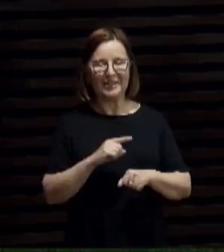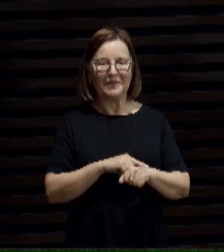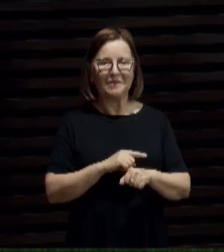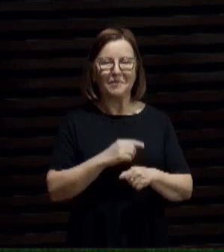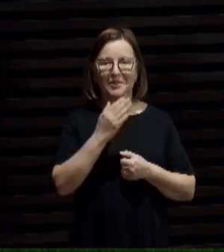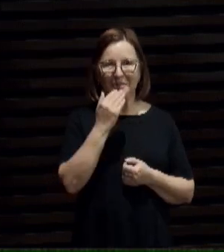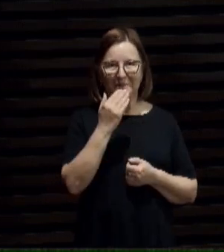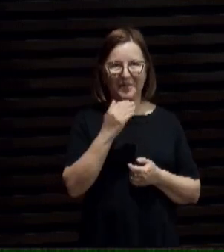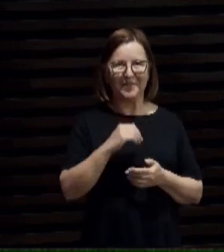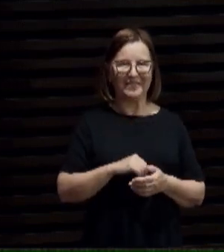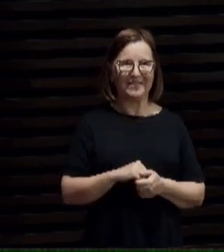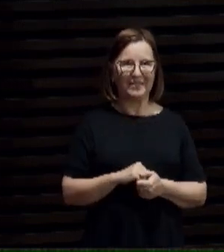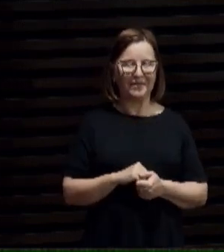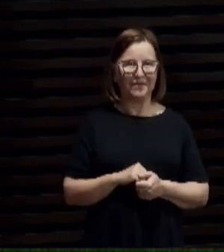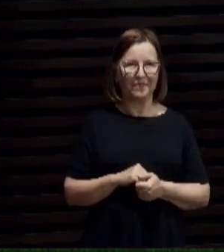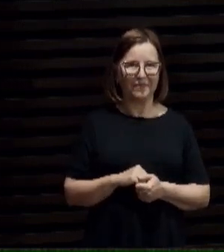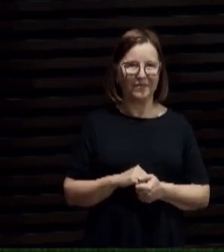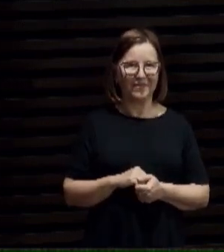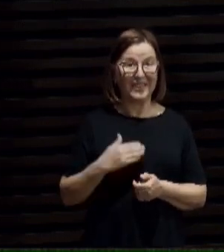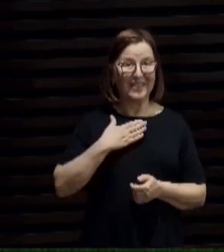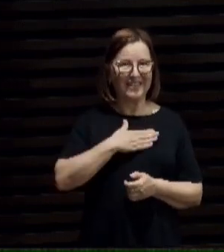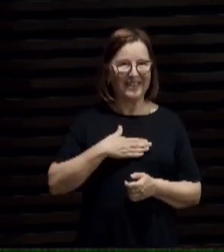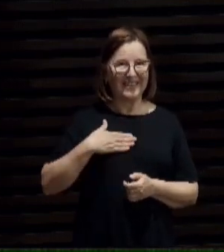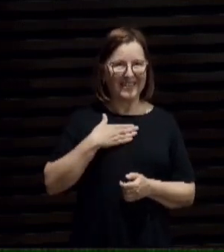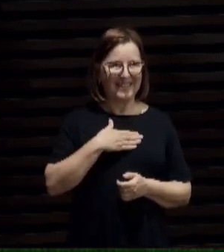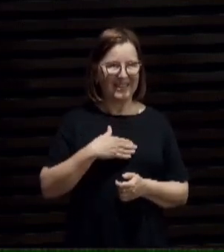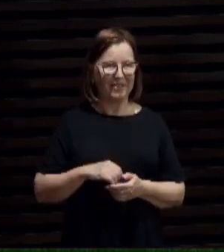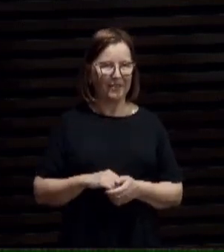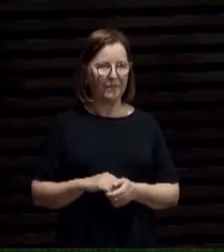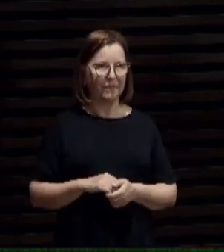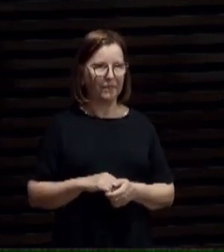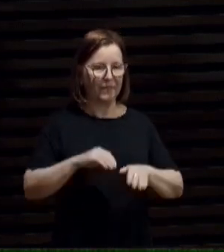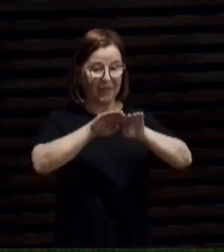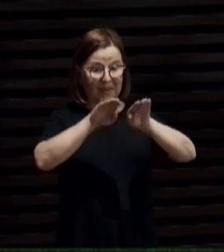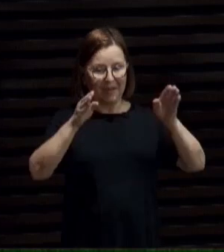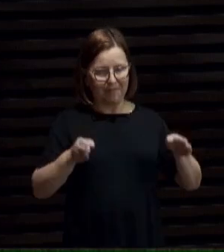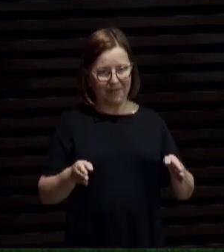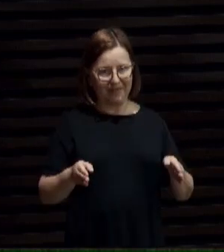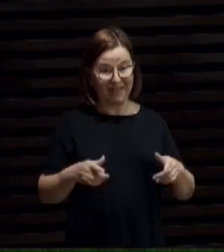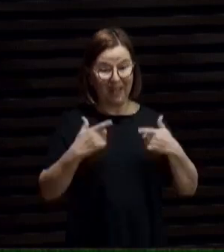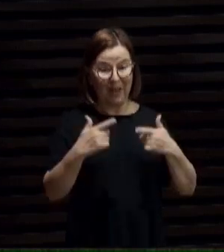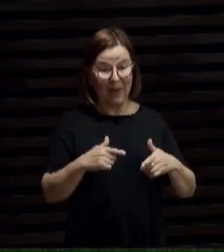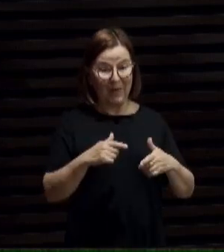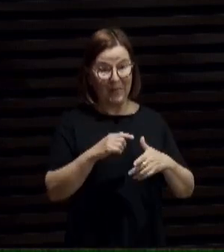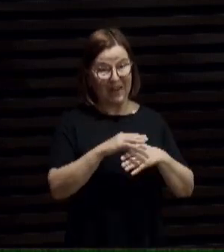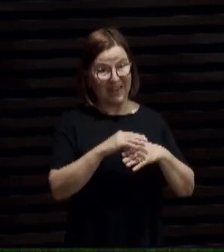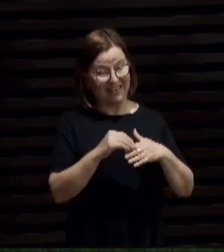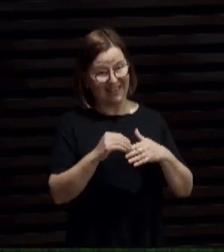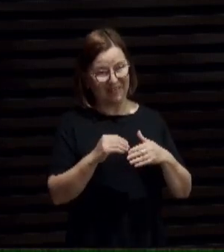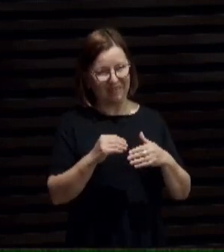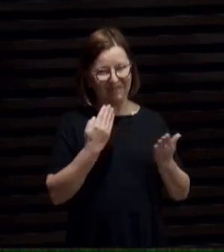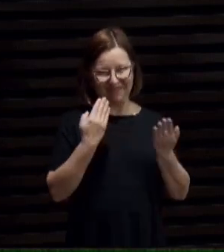Ali por perto. Ele gostava. A mesa é um lugar terapêutico. Hoje pela manhã,